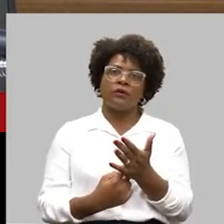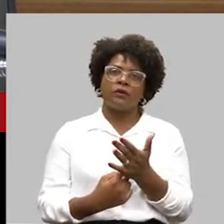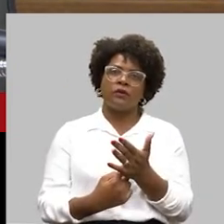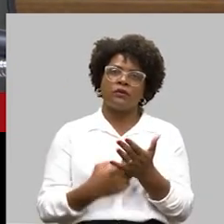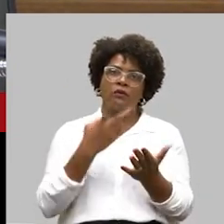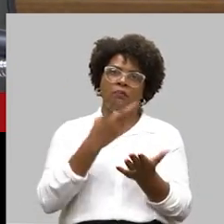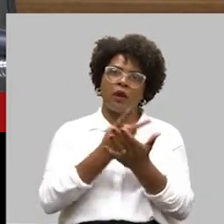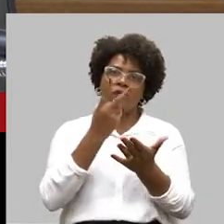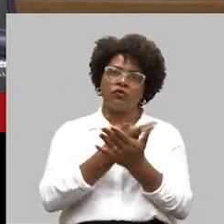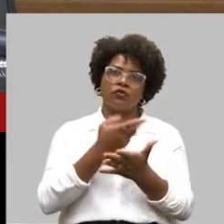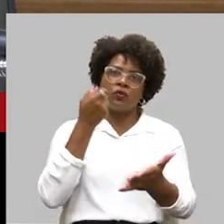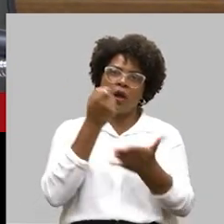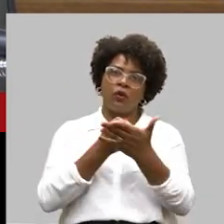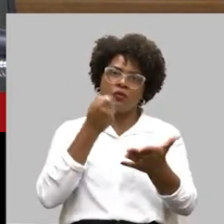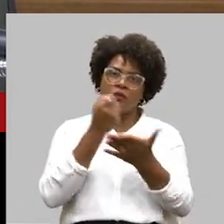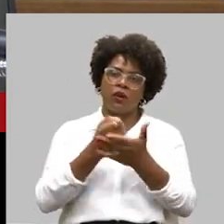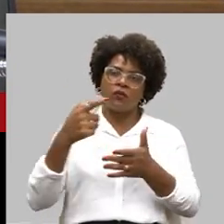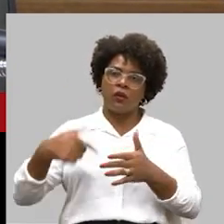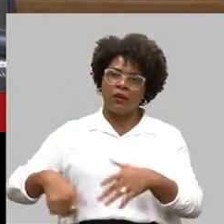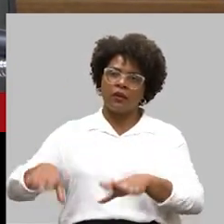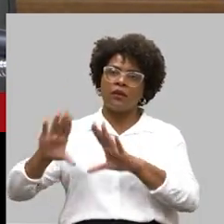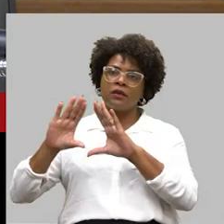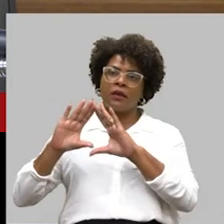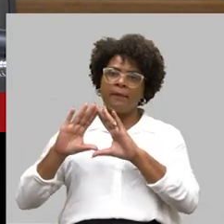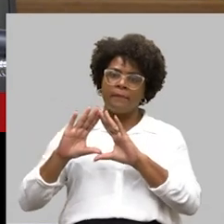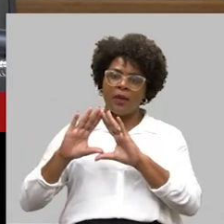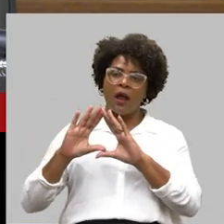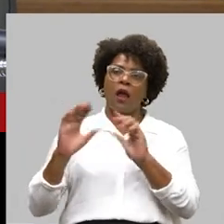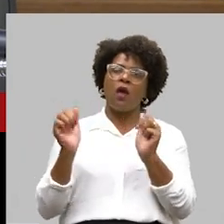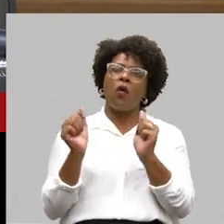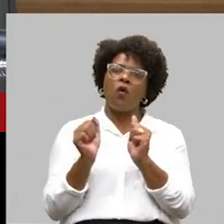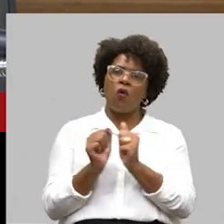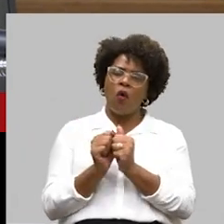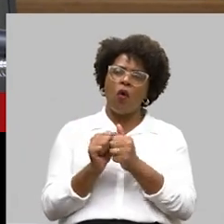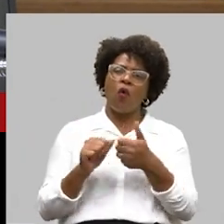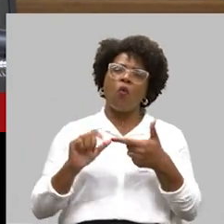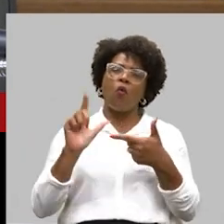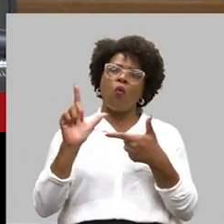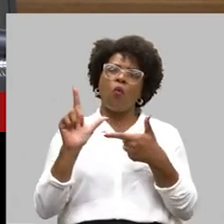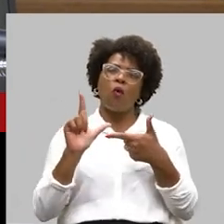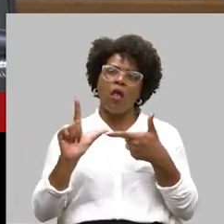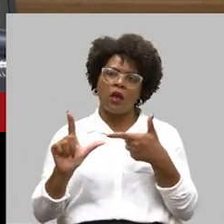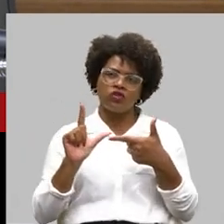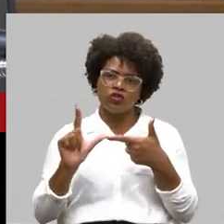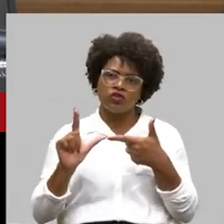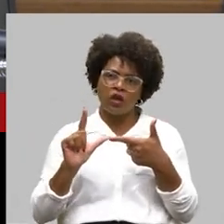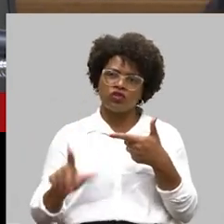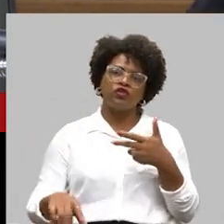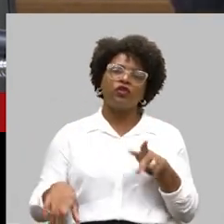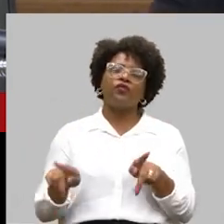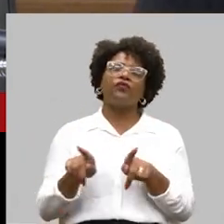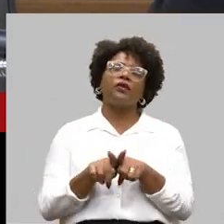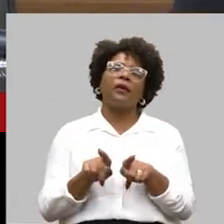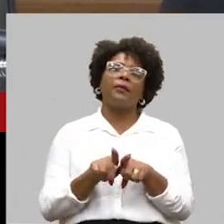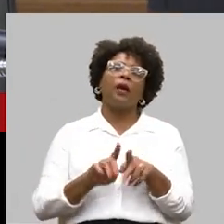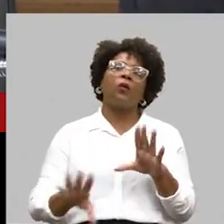seguir lutando aqui na casa não só do ponto de vista legislativo como as emendas parlamentares que a gente destina e a gente sabe que